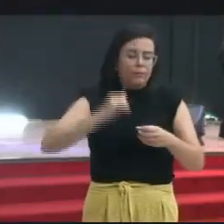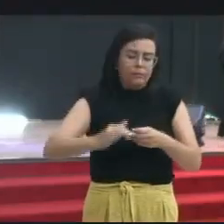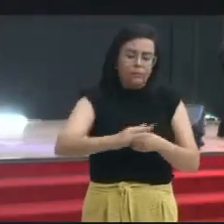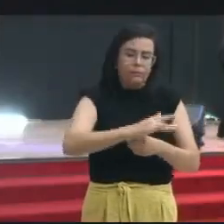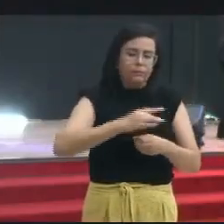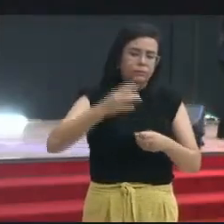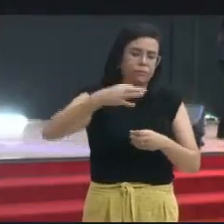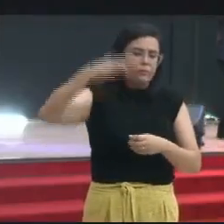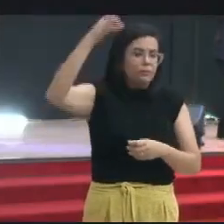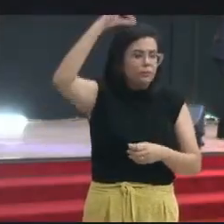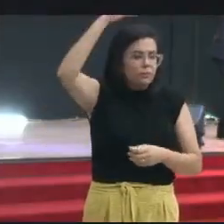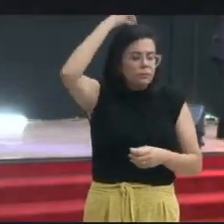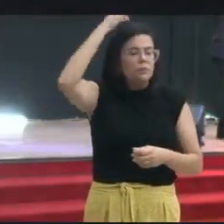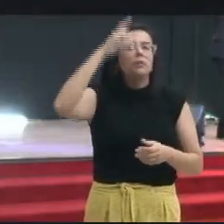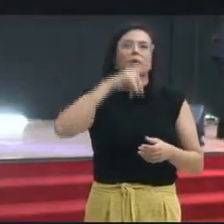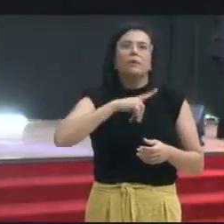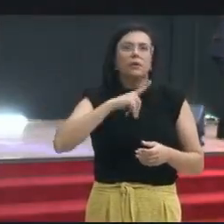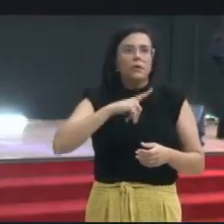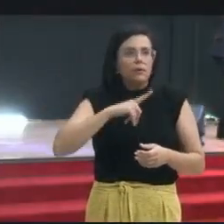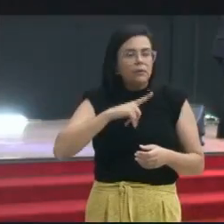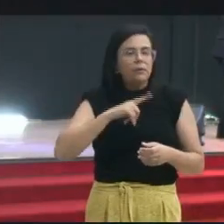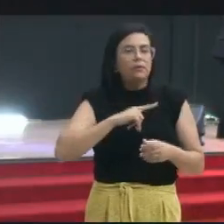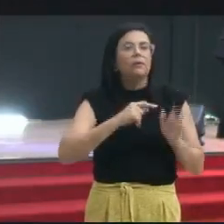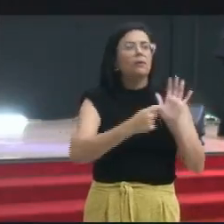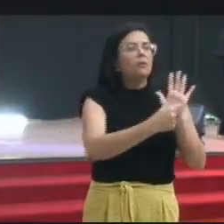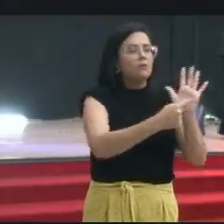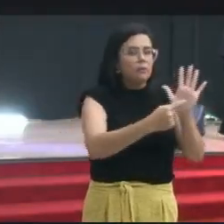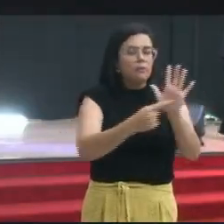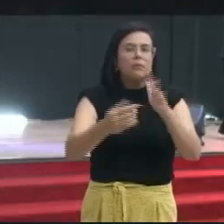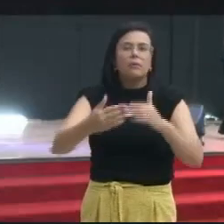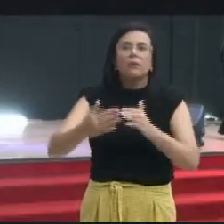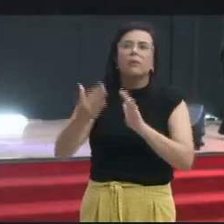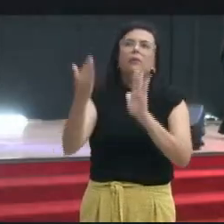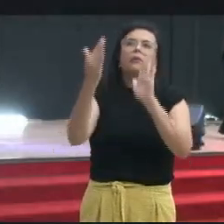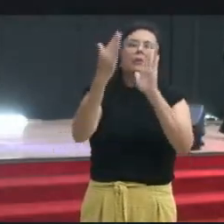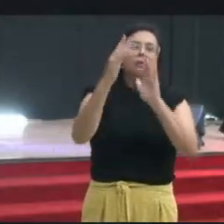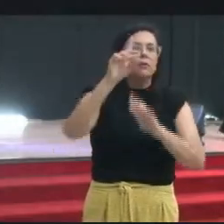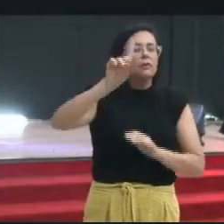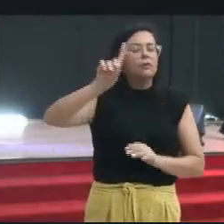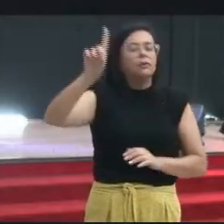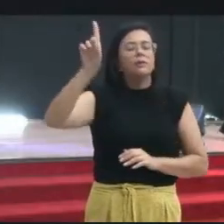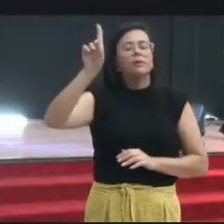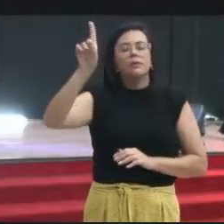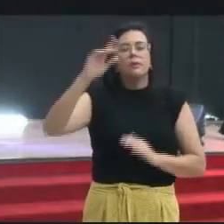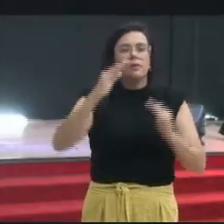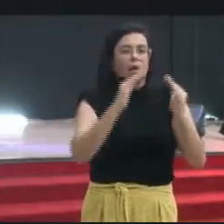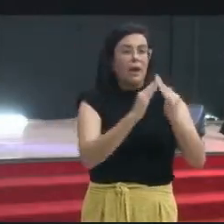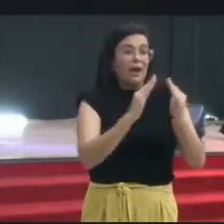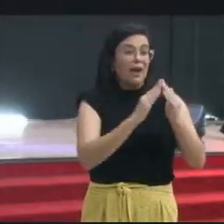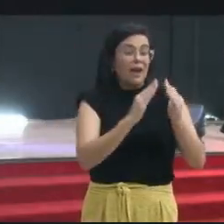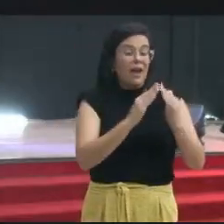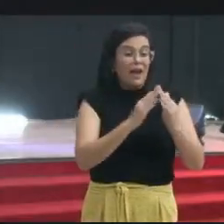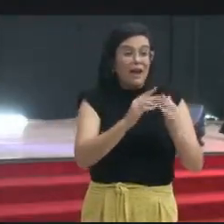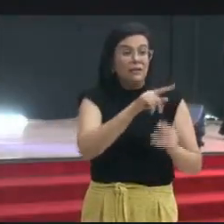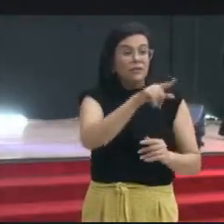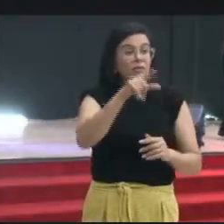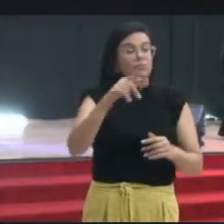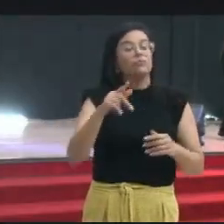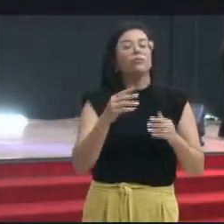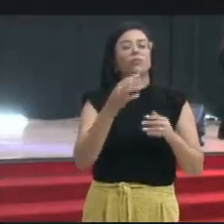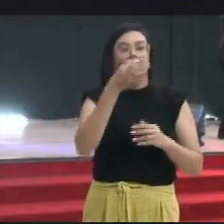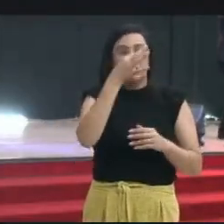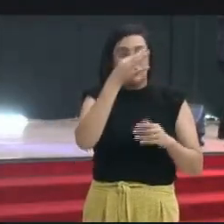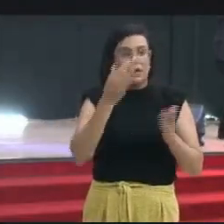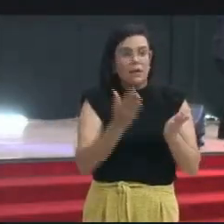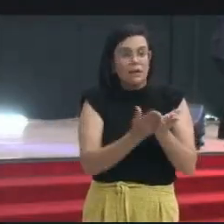Espírito Santo, na casa dele houve a manifestação da presença de Deus. Casa de crente tem que ser uma